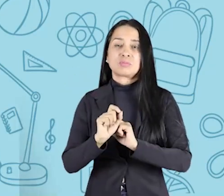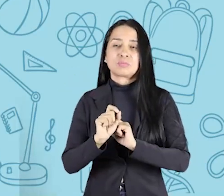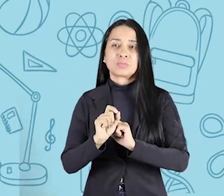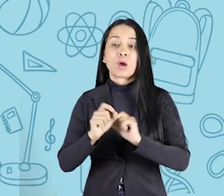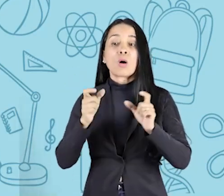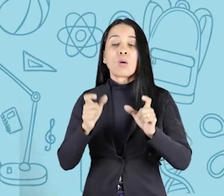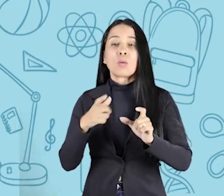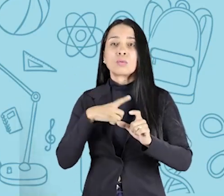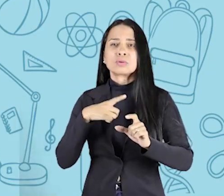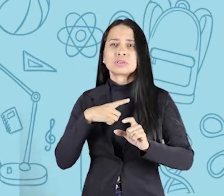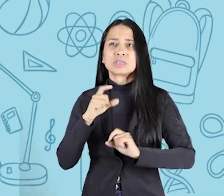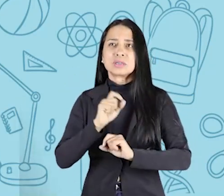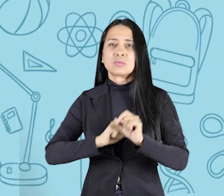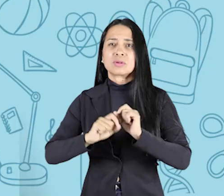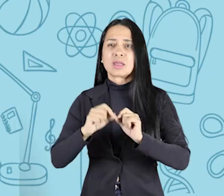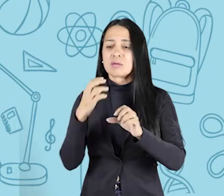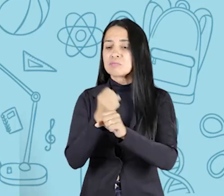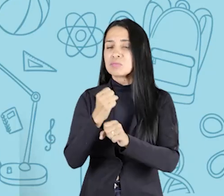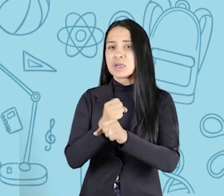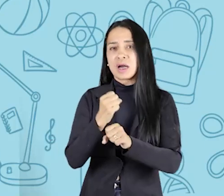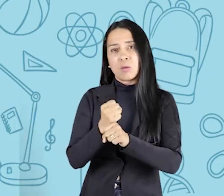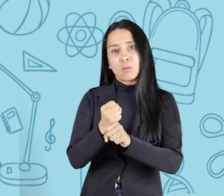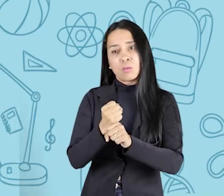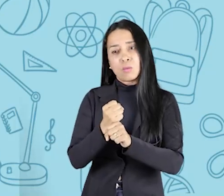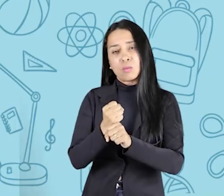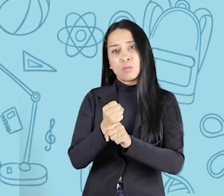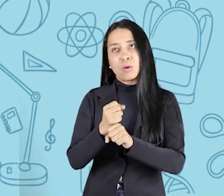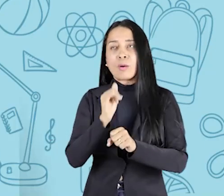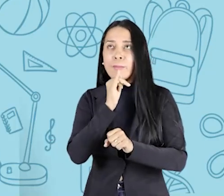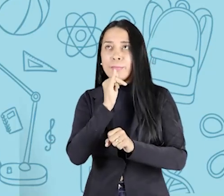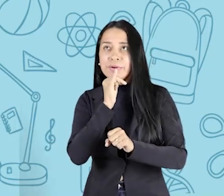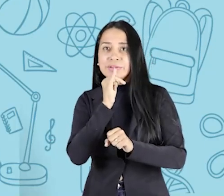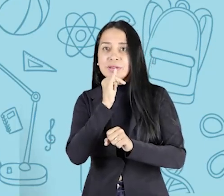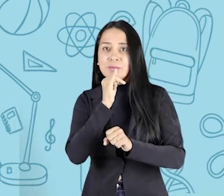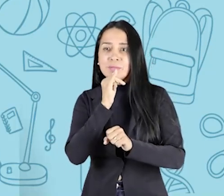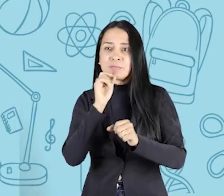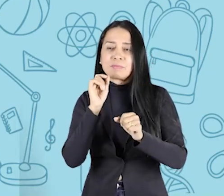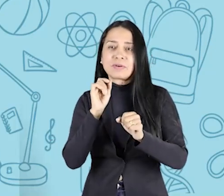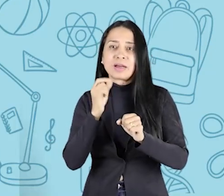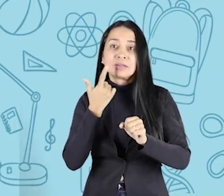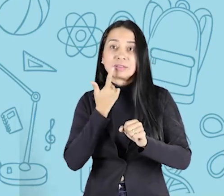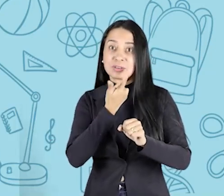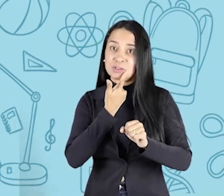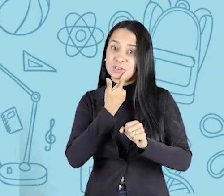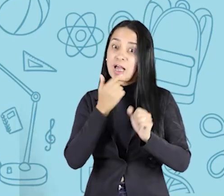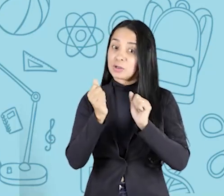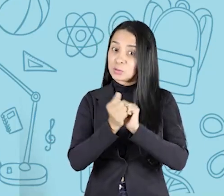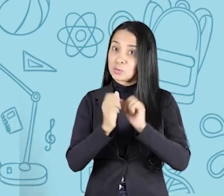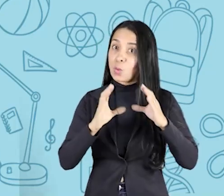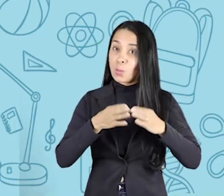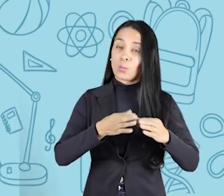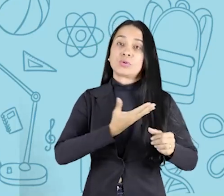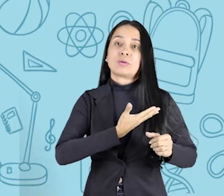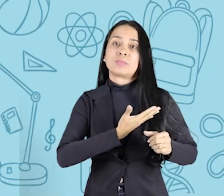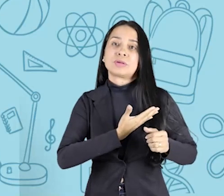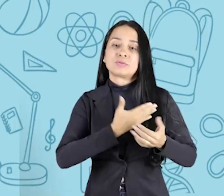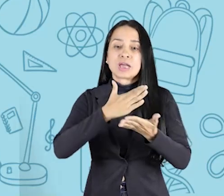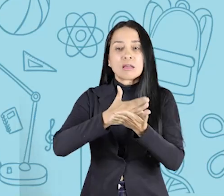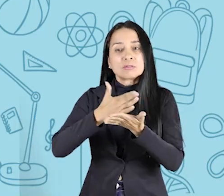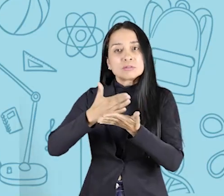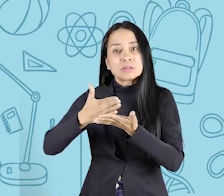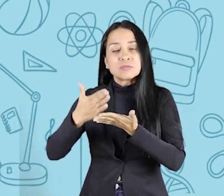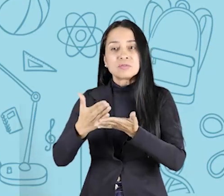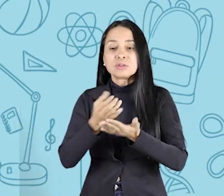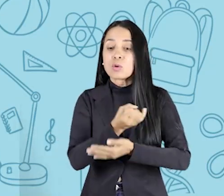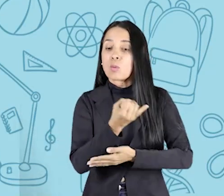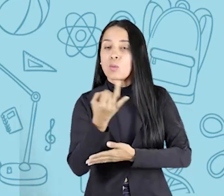você faz uma certa compra, né, em conjunto, vai fazer um lanche com os amigos e aí divide, né, entre a quantidade